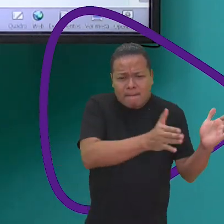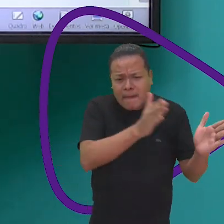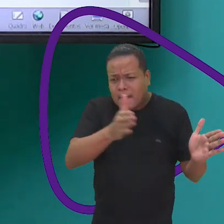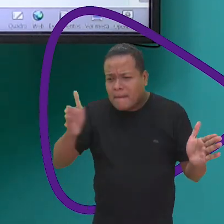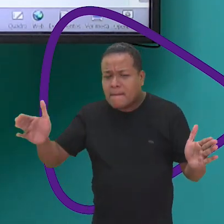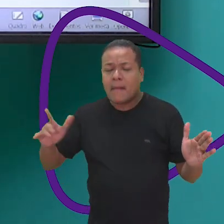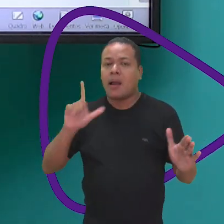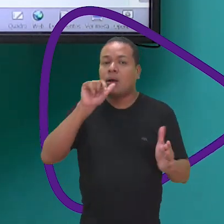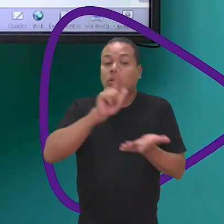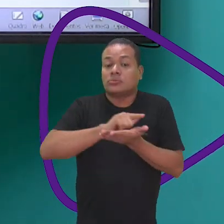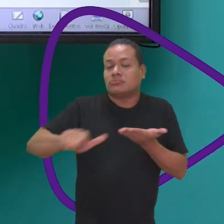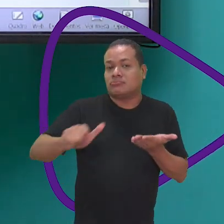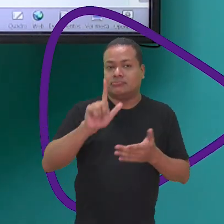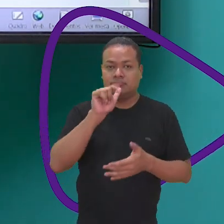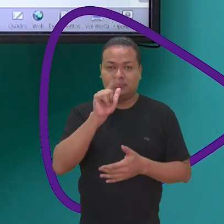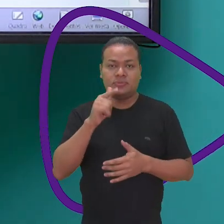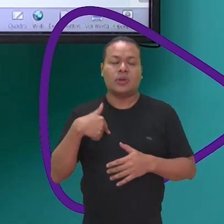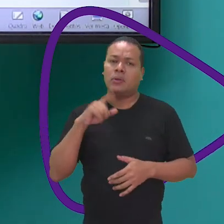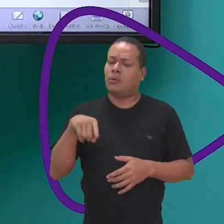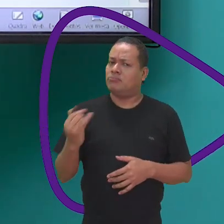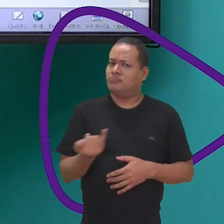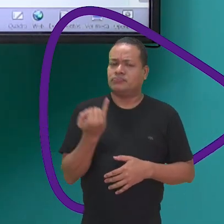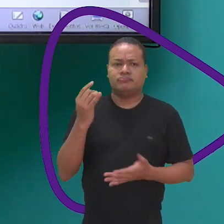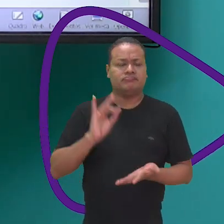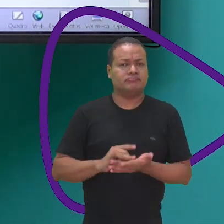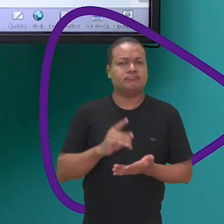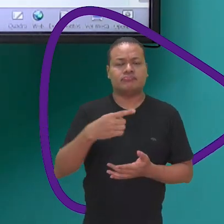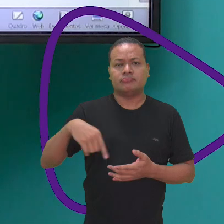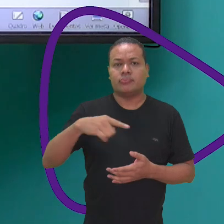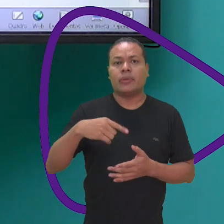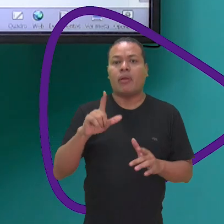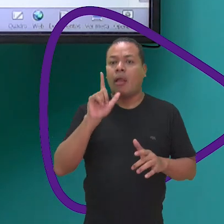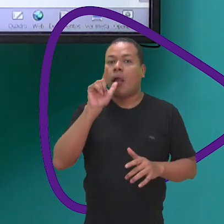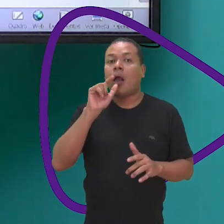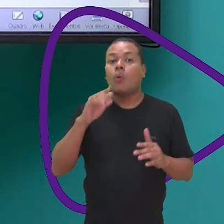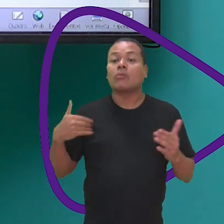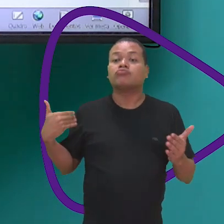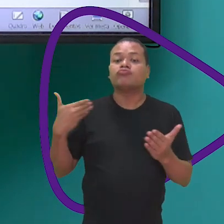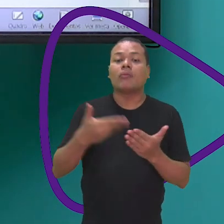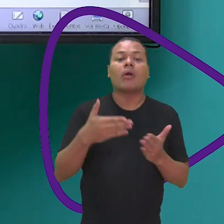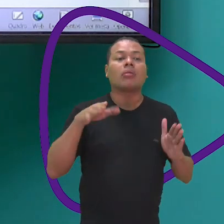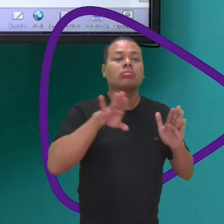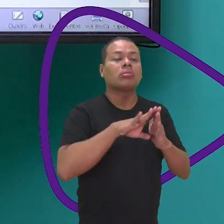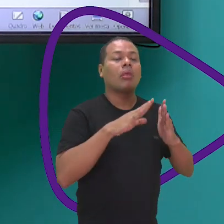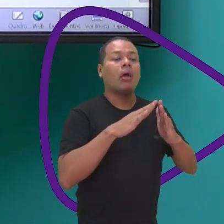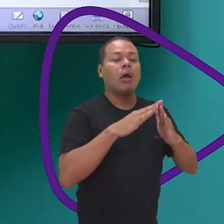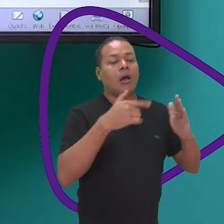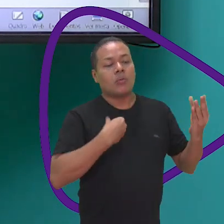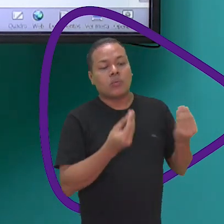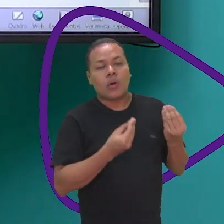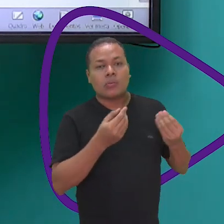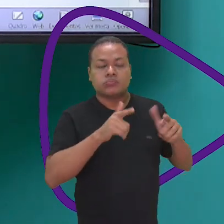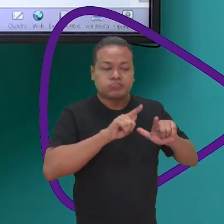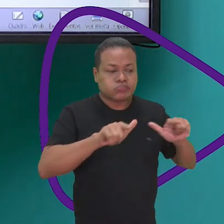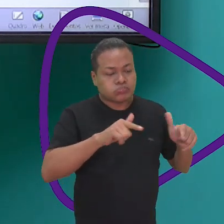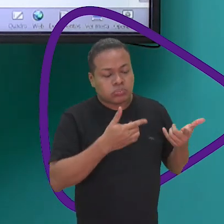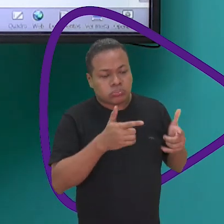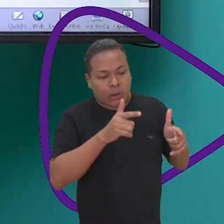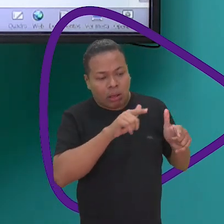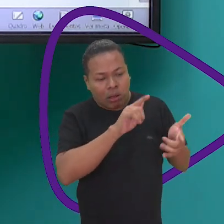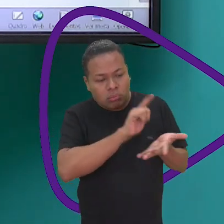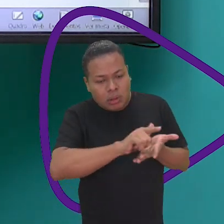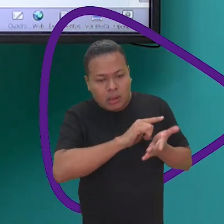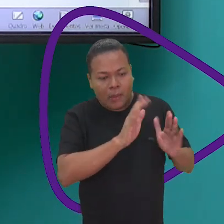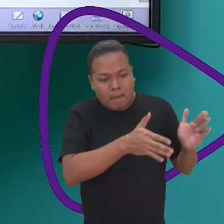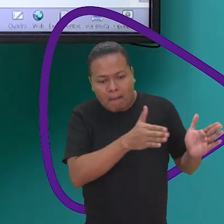tratamento de água. Isso é muito importante porque como a água chega nas nossas casas, a gente precisa saber esse processo que